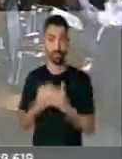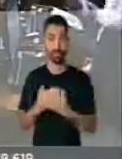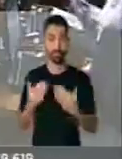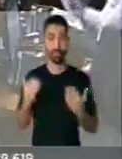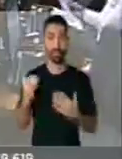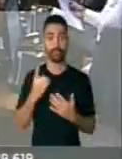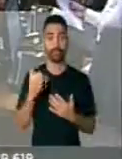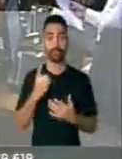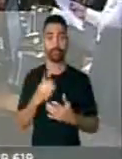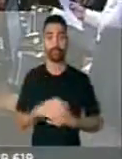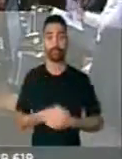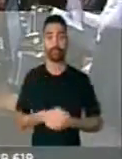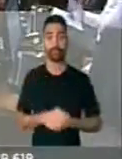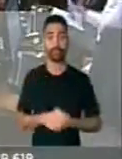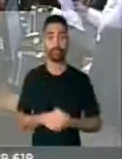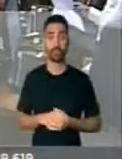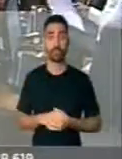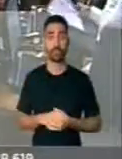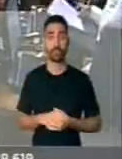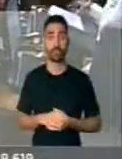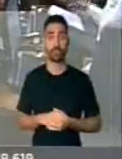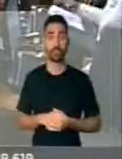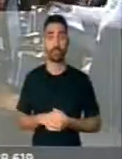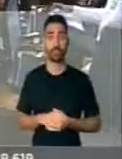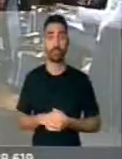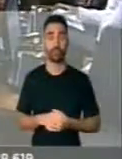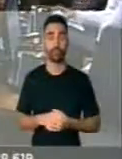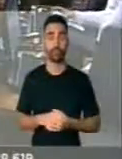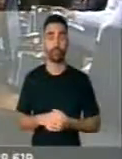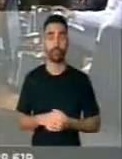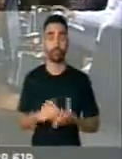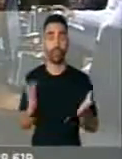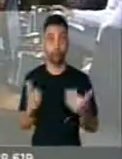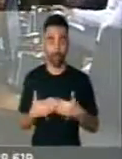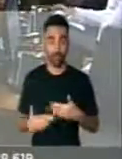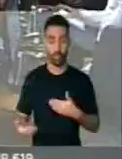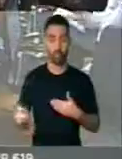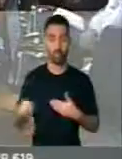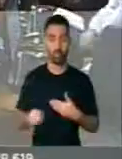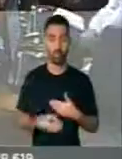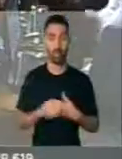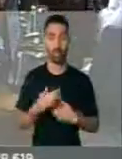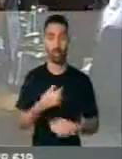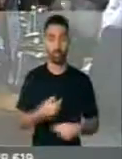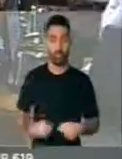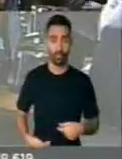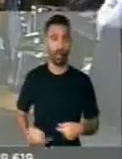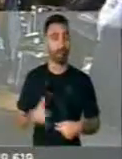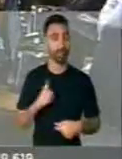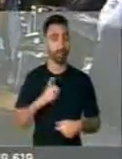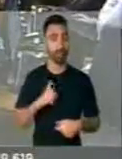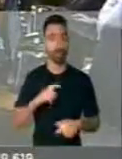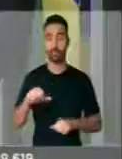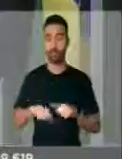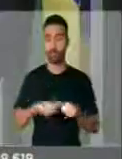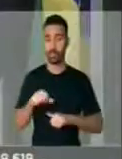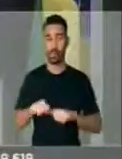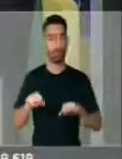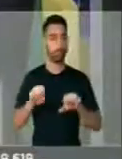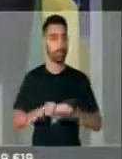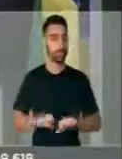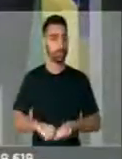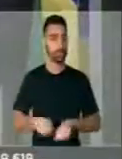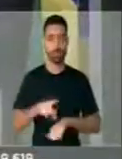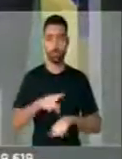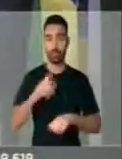bancadas deputadas. É inegável que nesse novo governo está tendo mudanças estruturais no